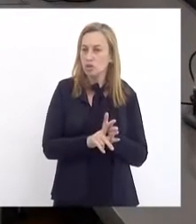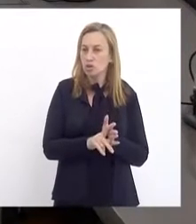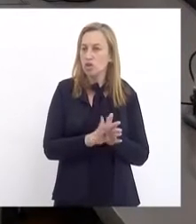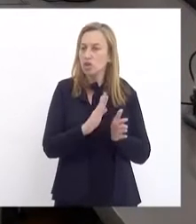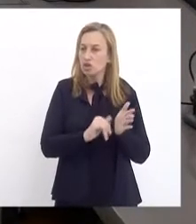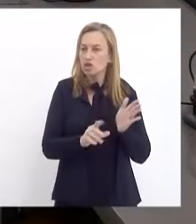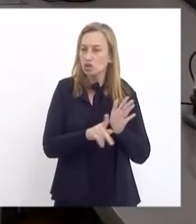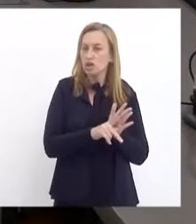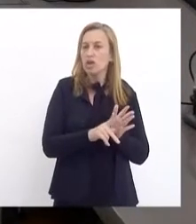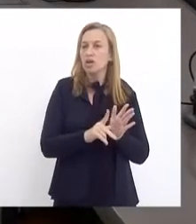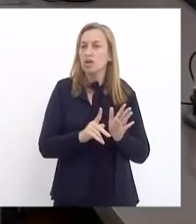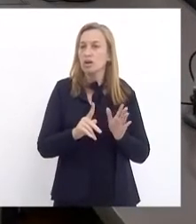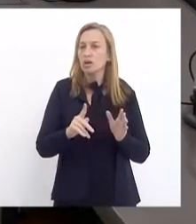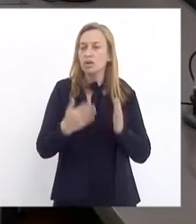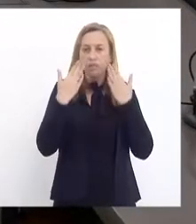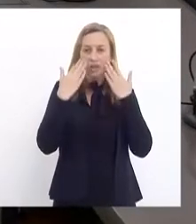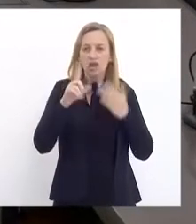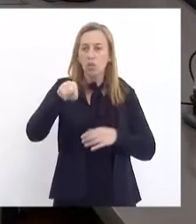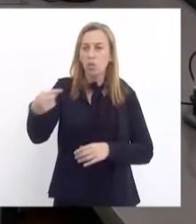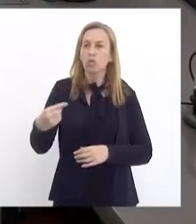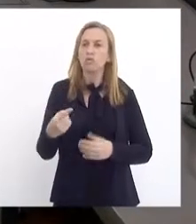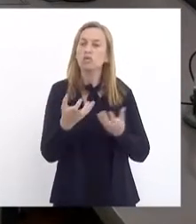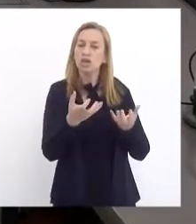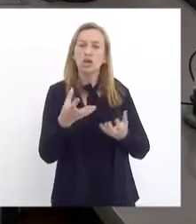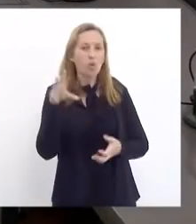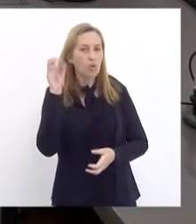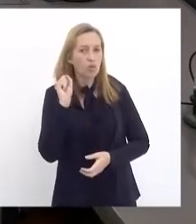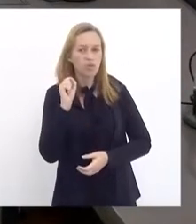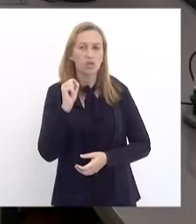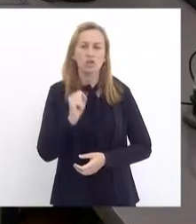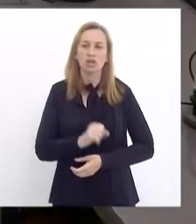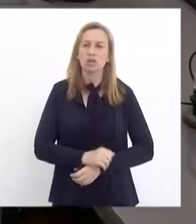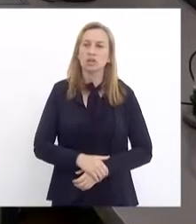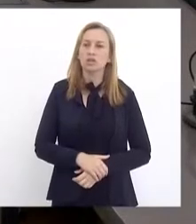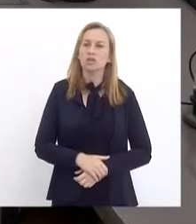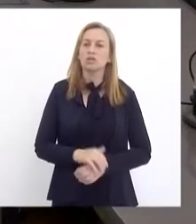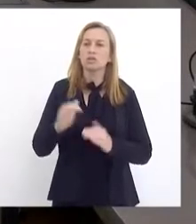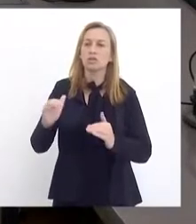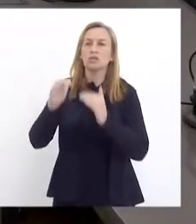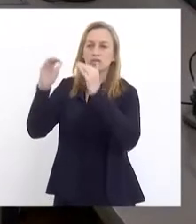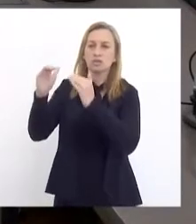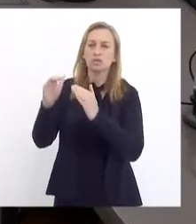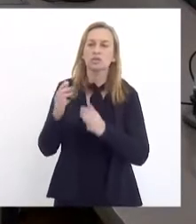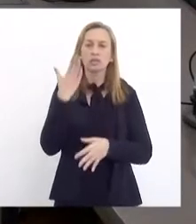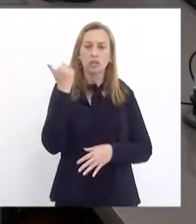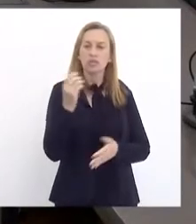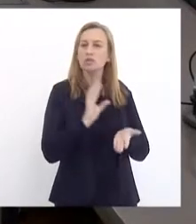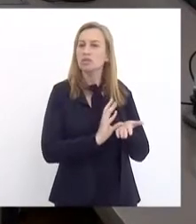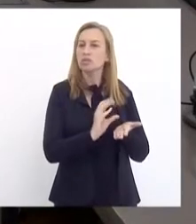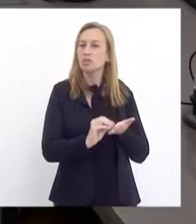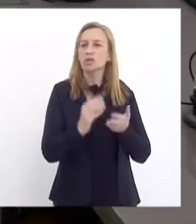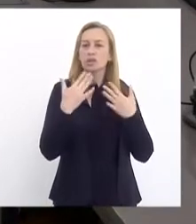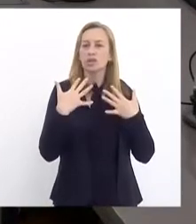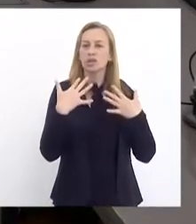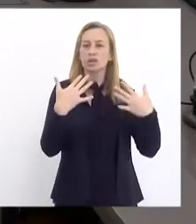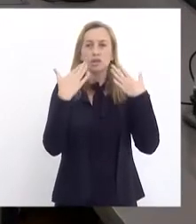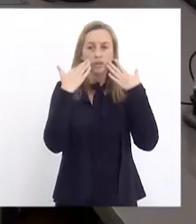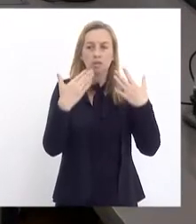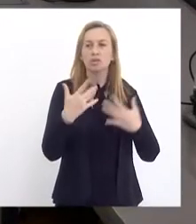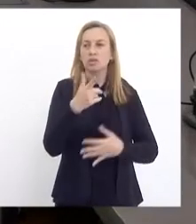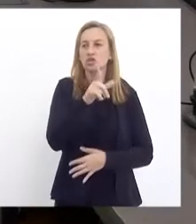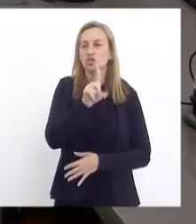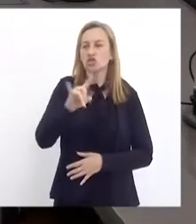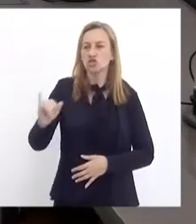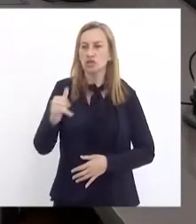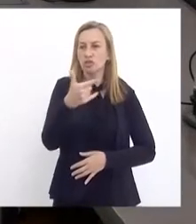este, apresentaria um outro. Eu quero ouvir Vossa Excelência, sabendo que está em pauta a audiência pública entre os dias 22 e